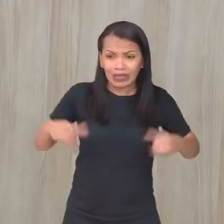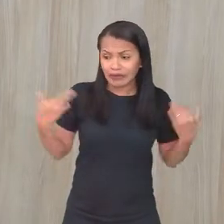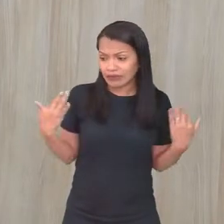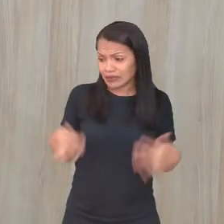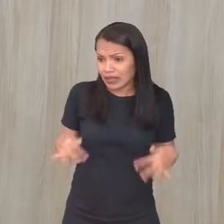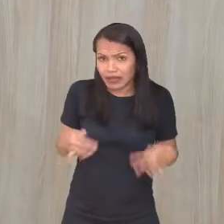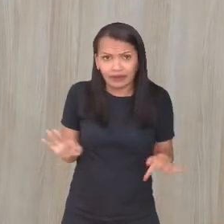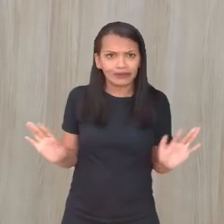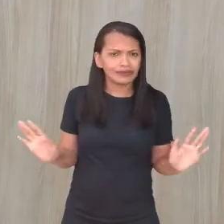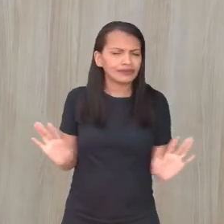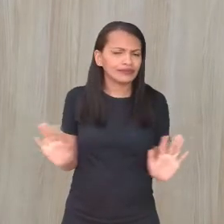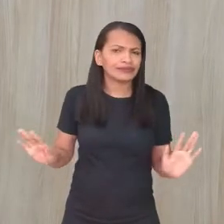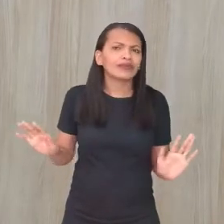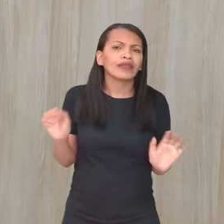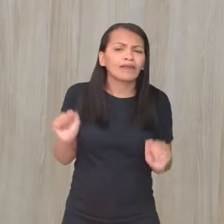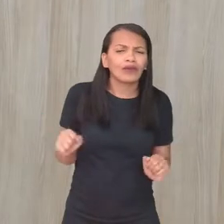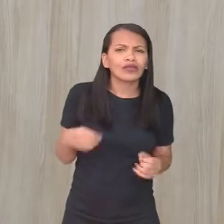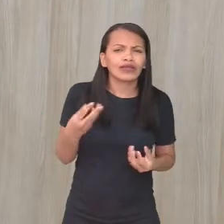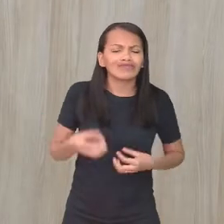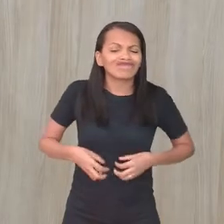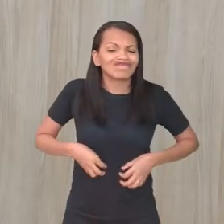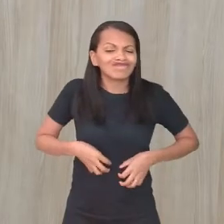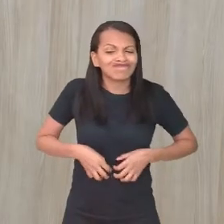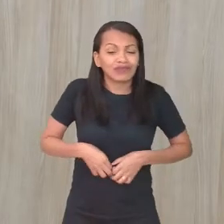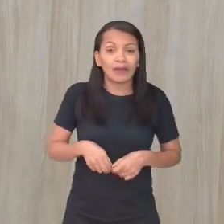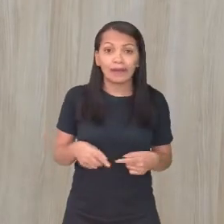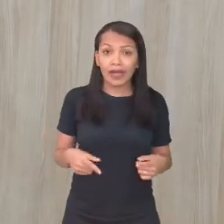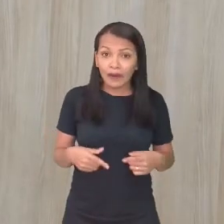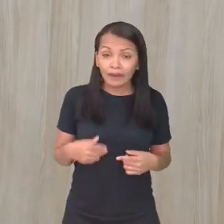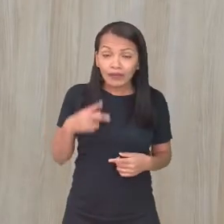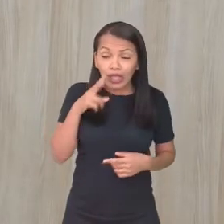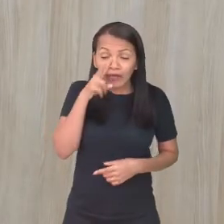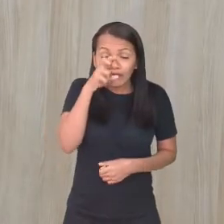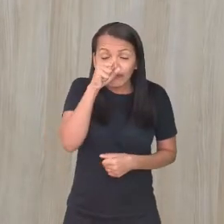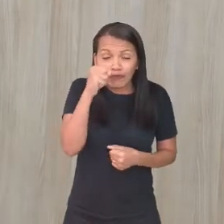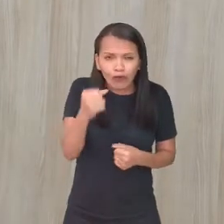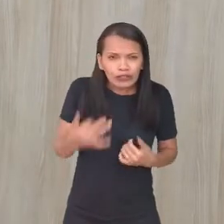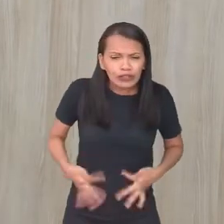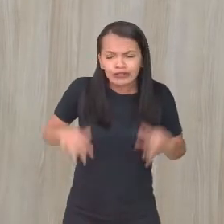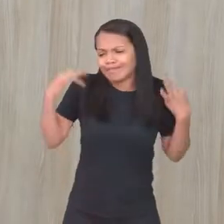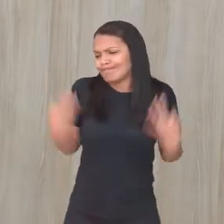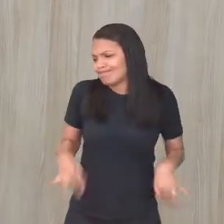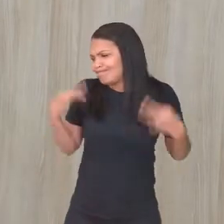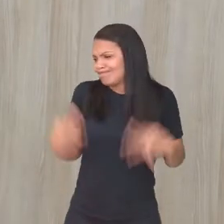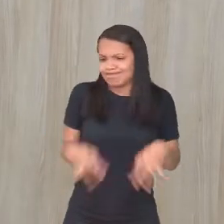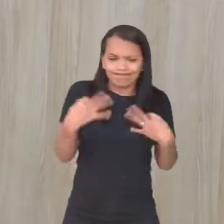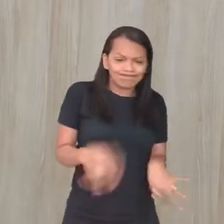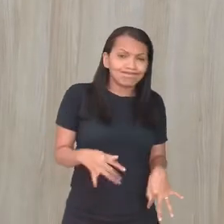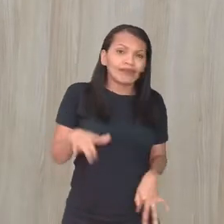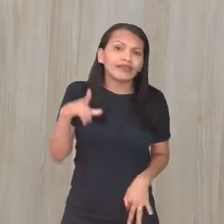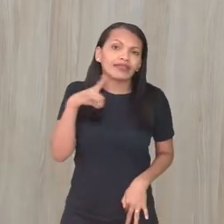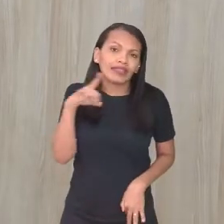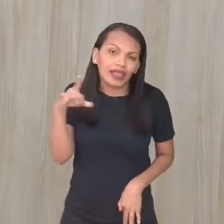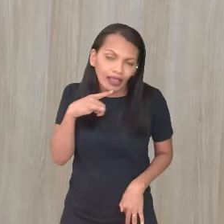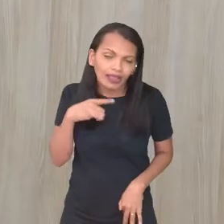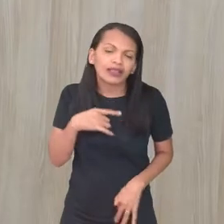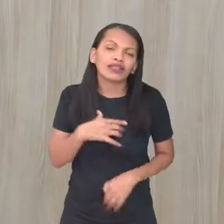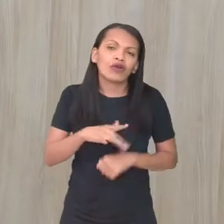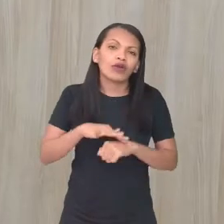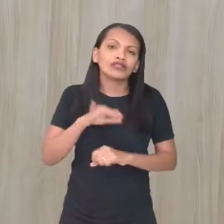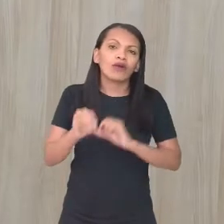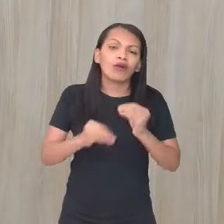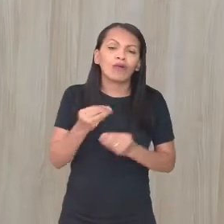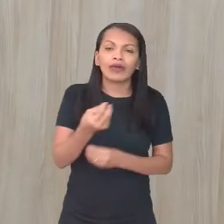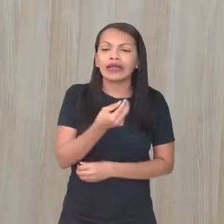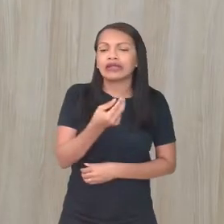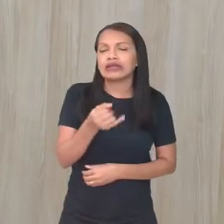dor. Pode-se ter incômodos, mas não dores fortes. Em geral, quando se tem as dores fortes, se tem doenças como endometriose, por